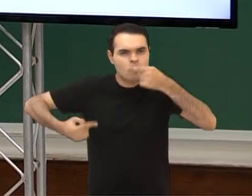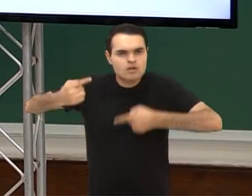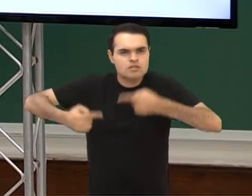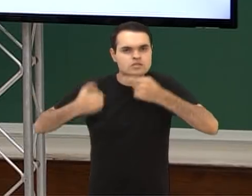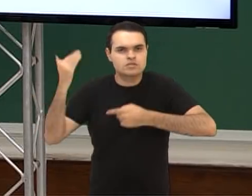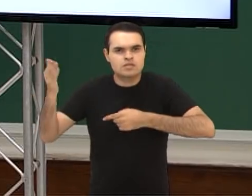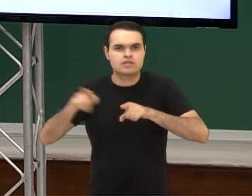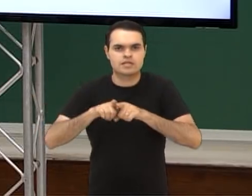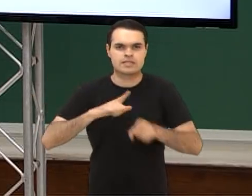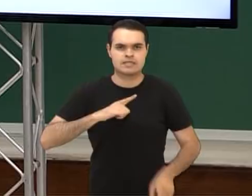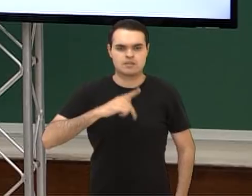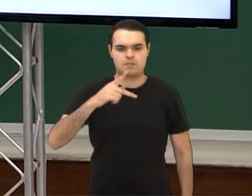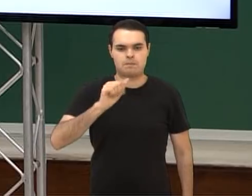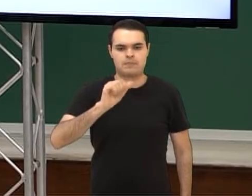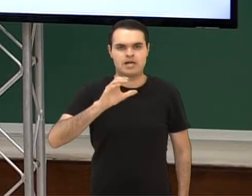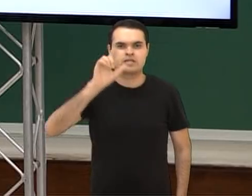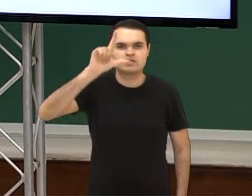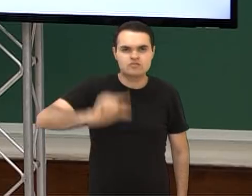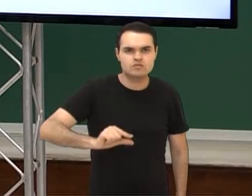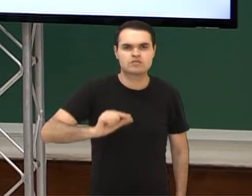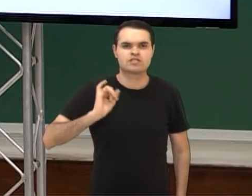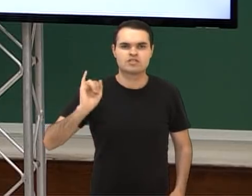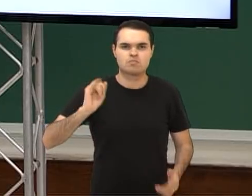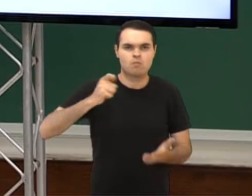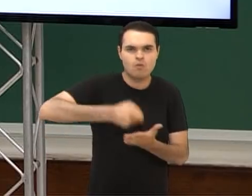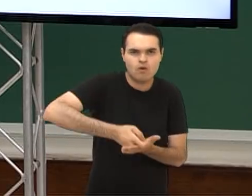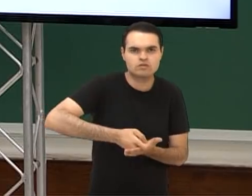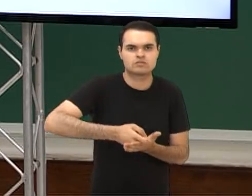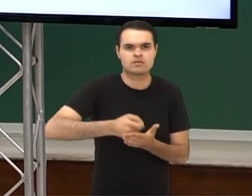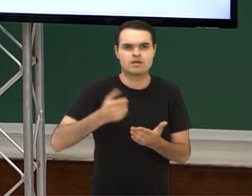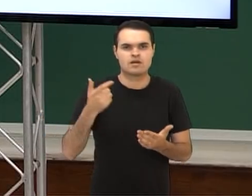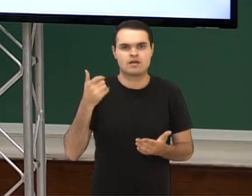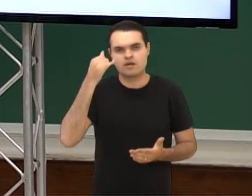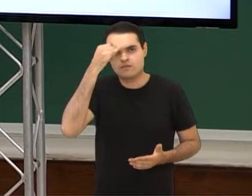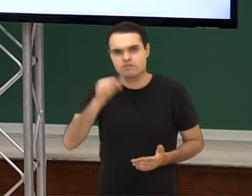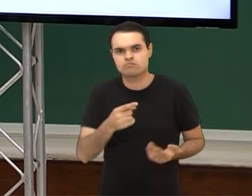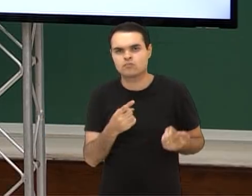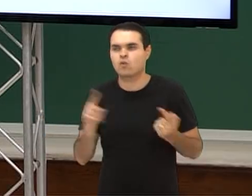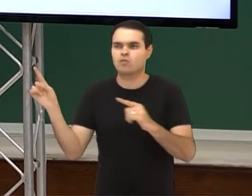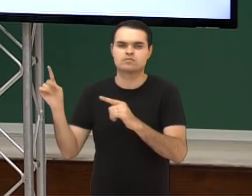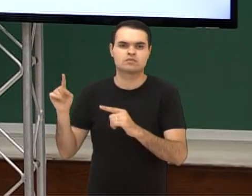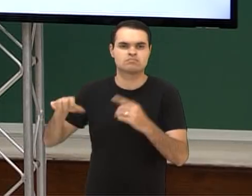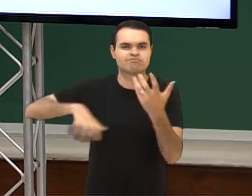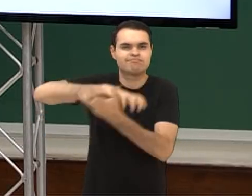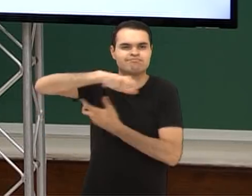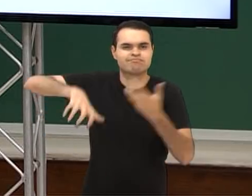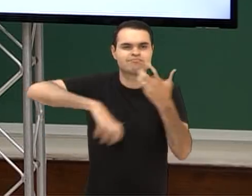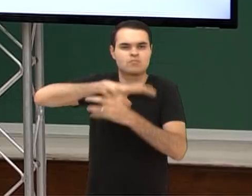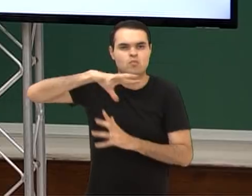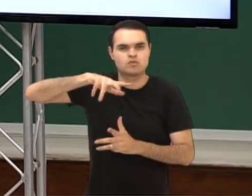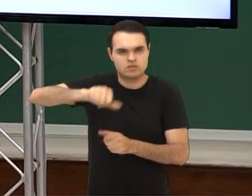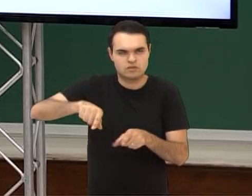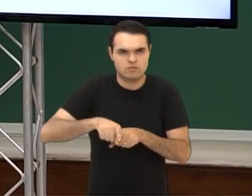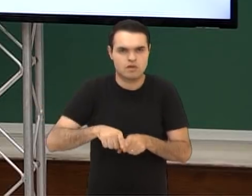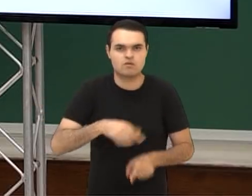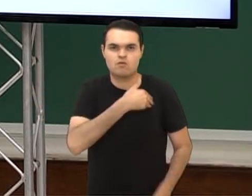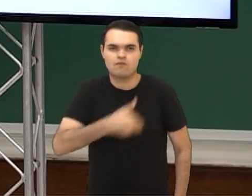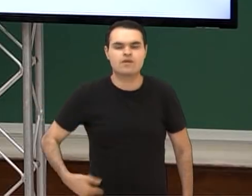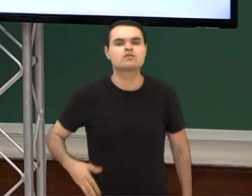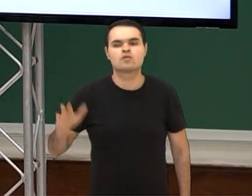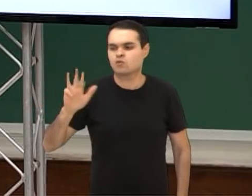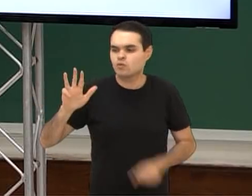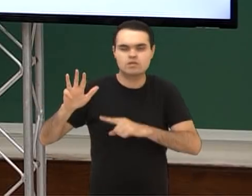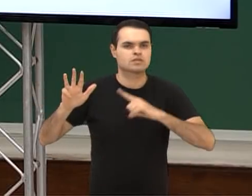Crescimento e a Redução de Impostos, para evitar os efeitos da crise mundial de 2007, 2008. O governo Lula ainda